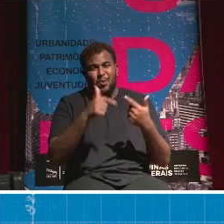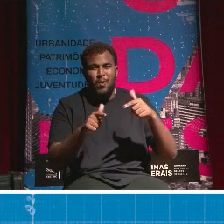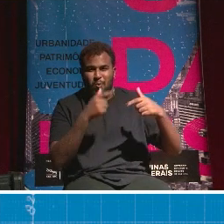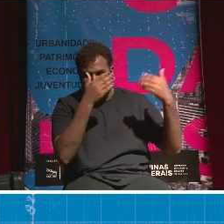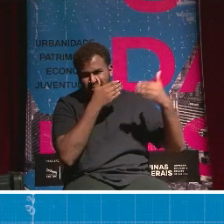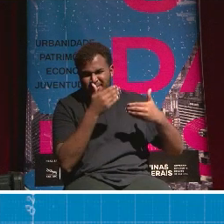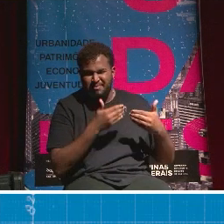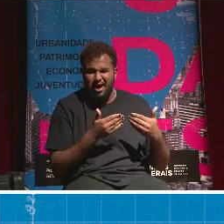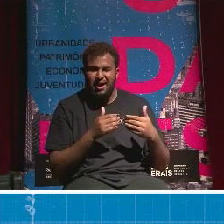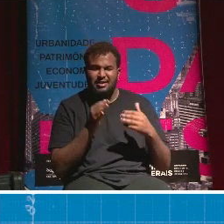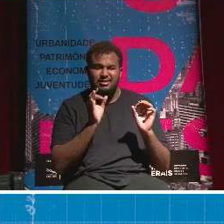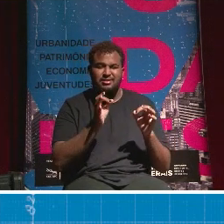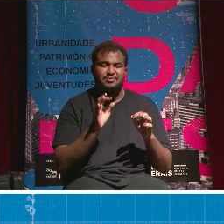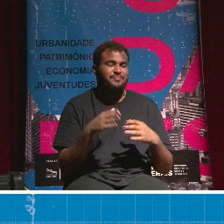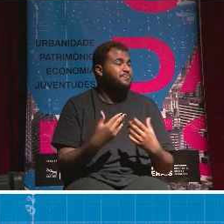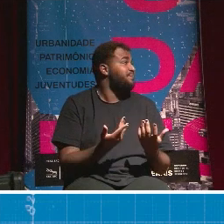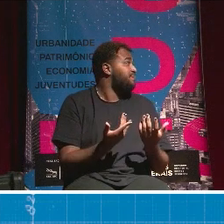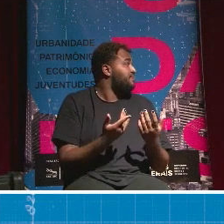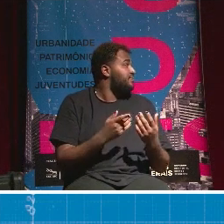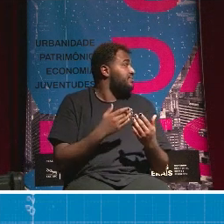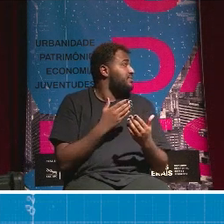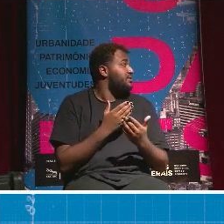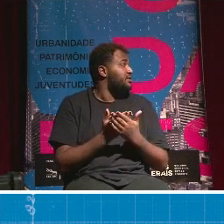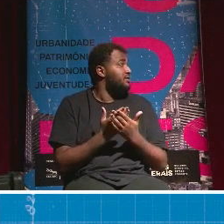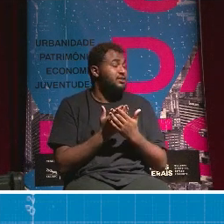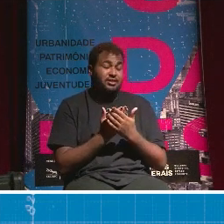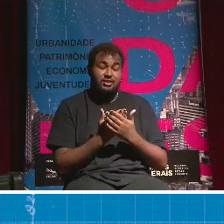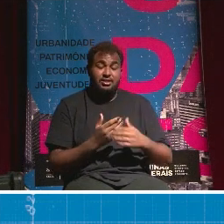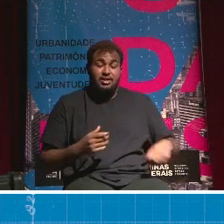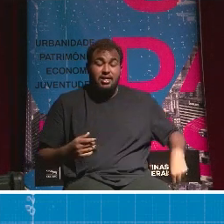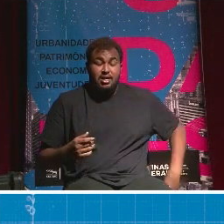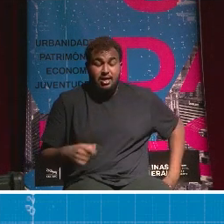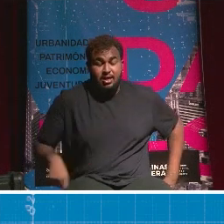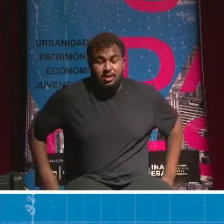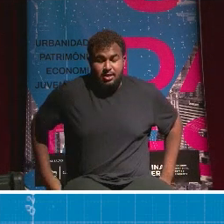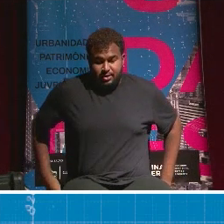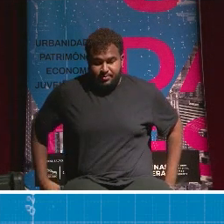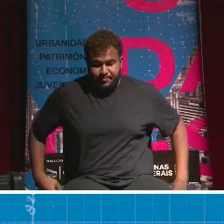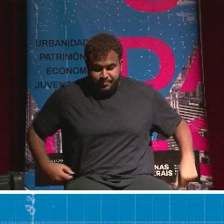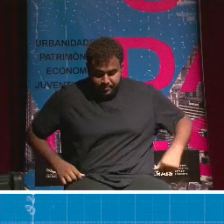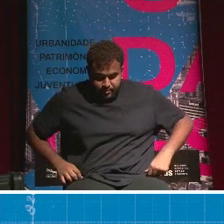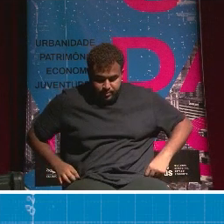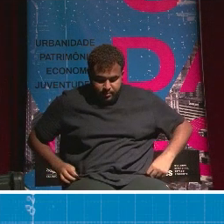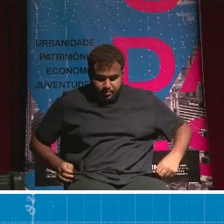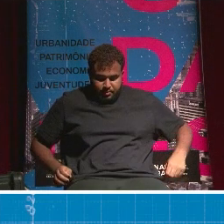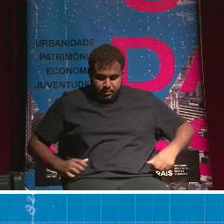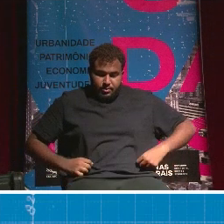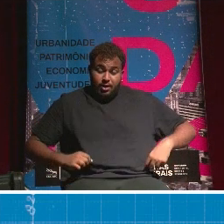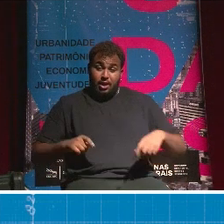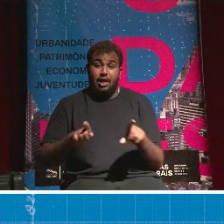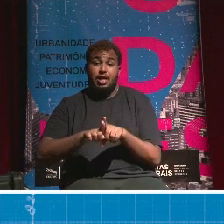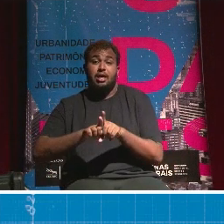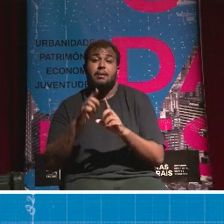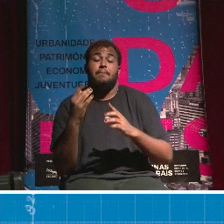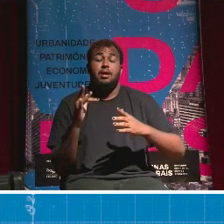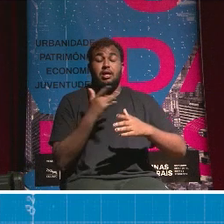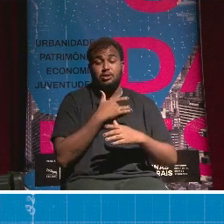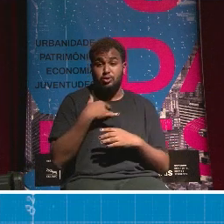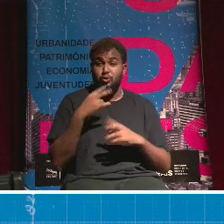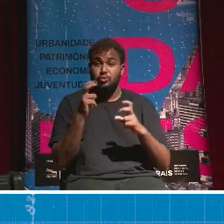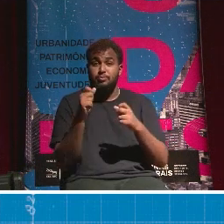debates, né, da habitação e da saúde, juntamente com a assistência, falar do